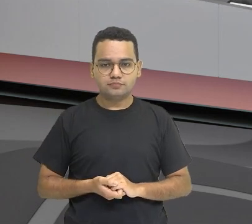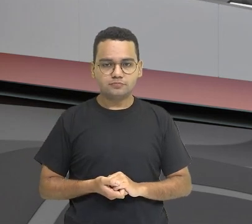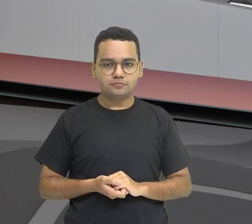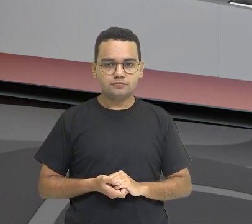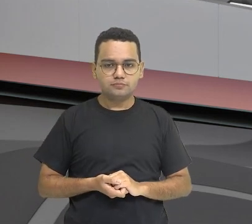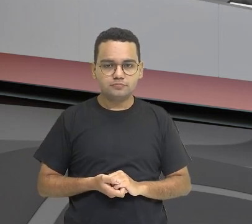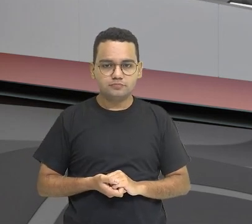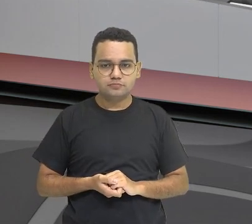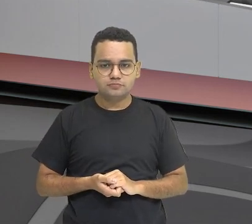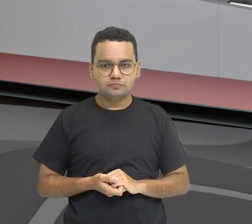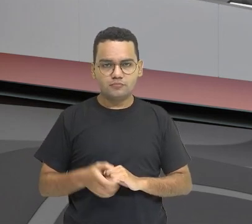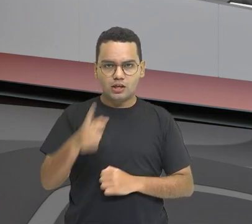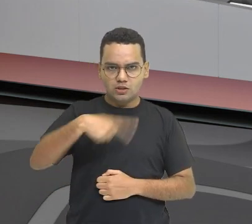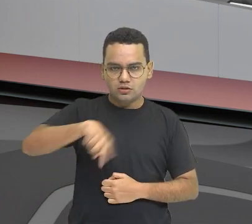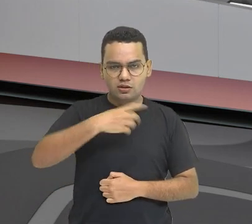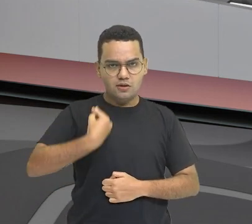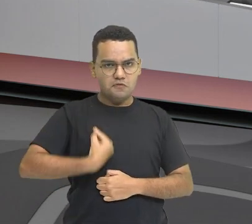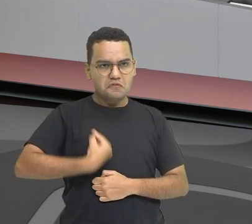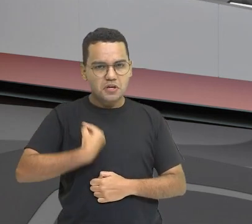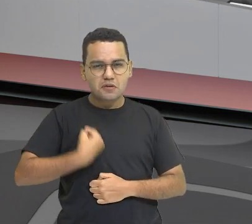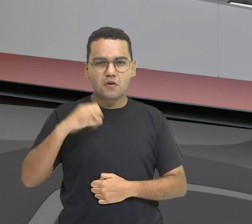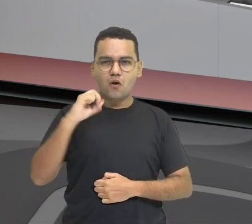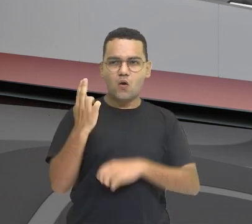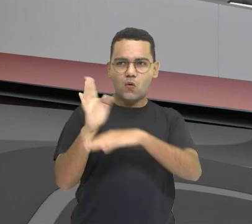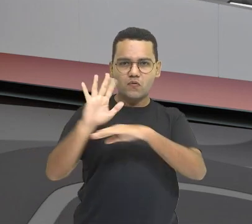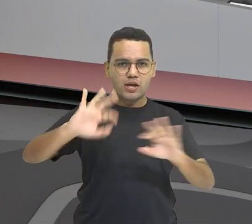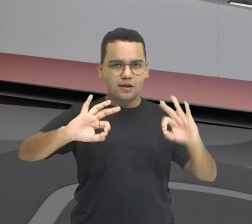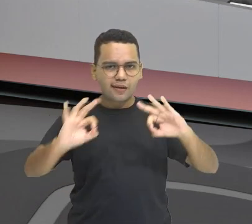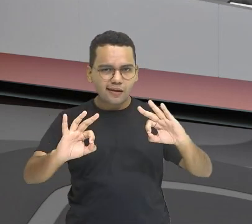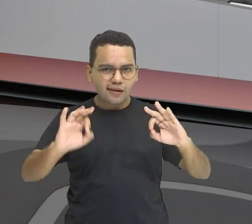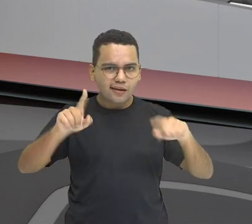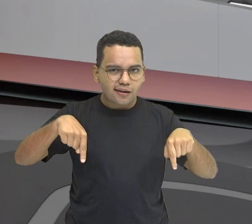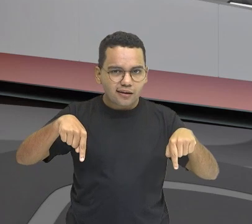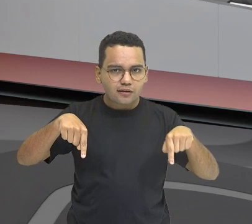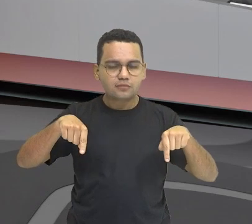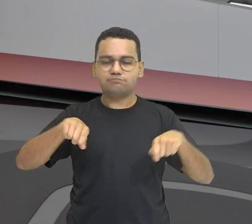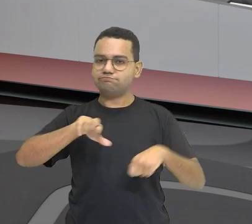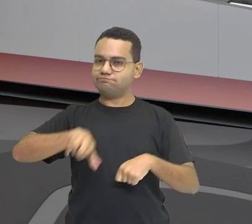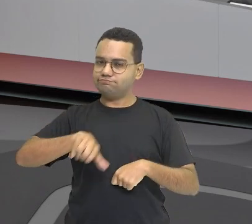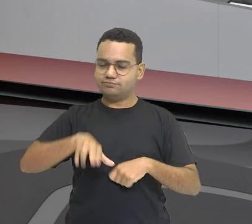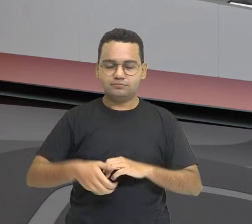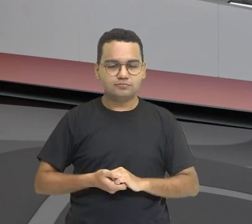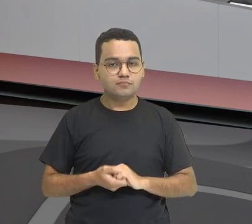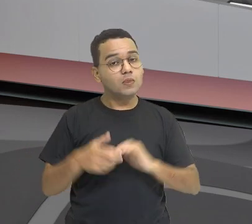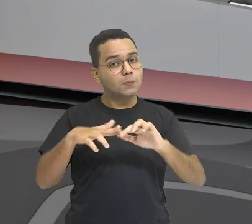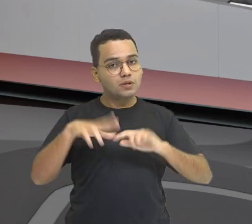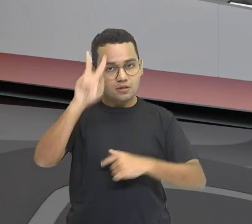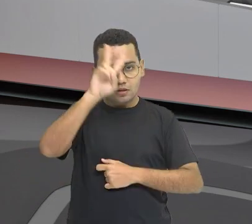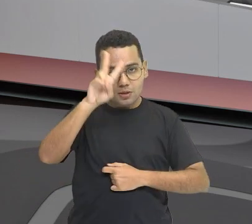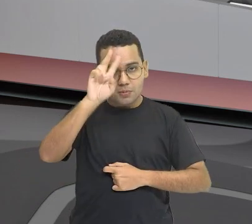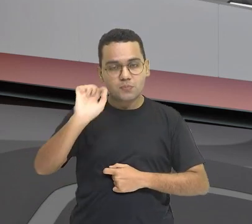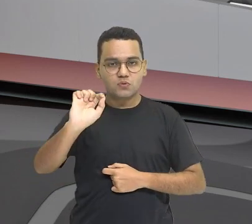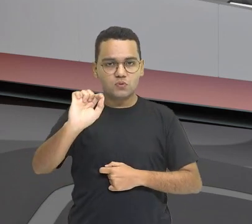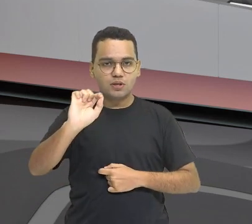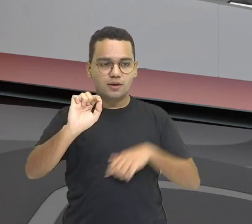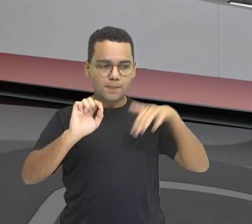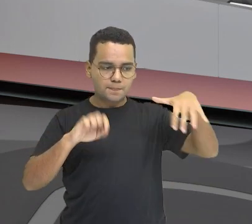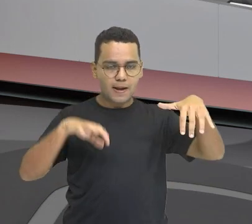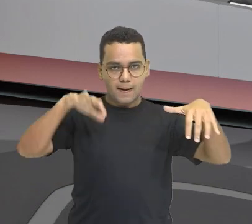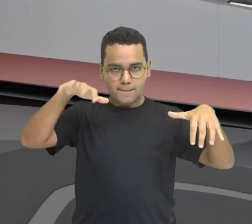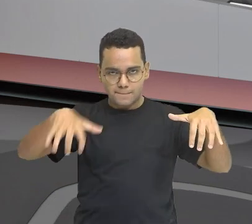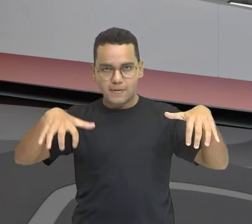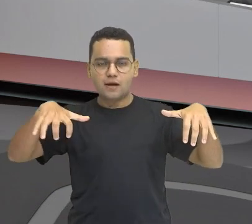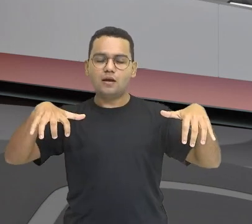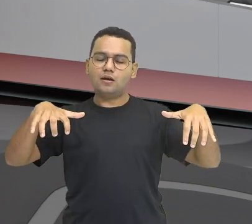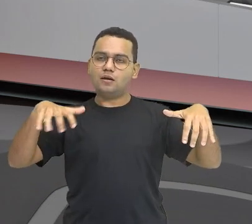provavelmente nós não estaremos aqui assistindo essa aula, tá? Isso porque essas duas superpotências, à época e hoje ainda são